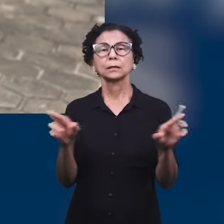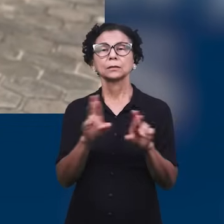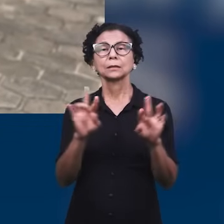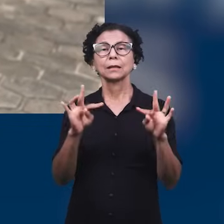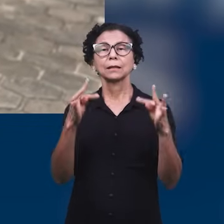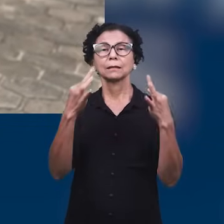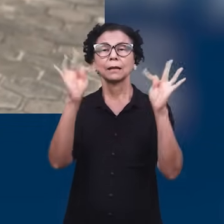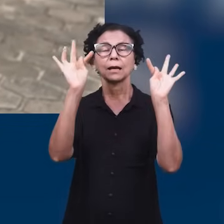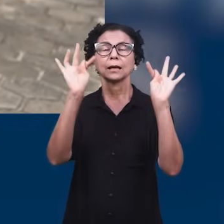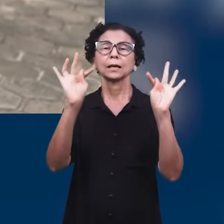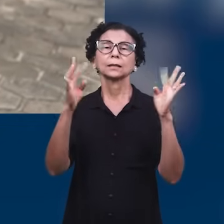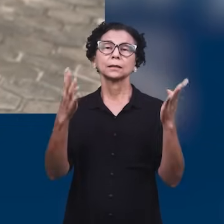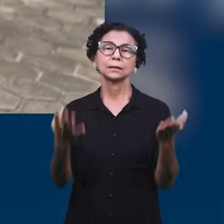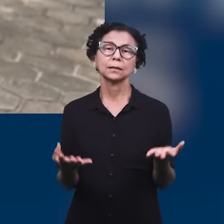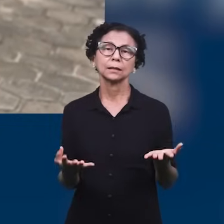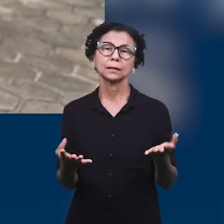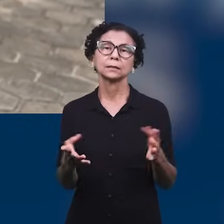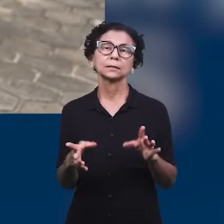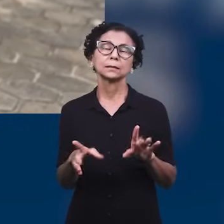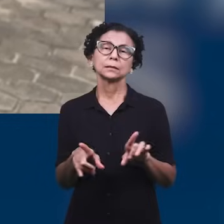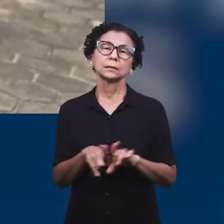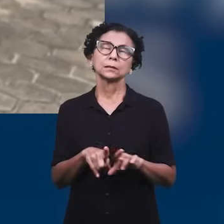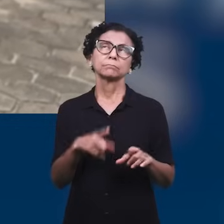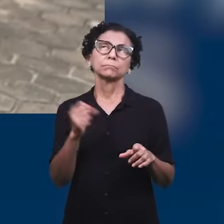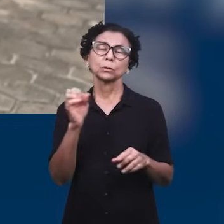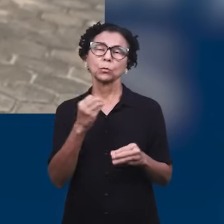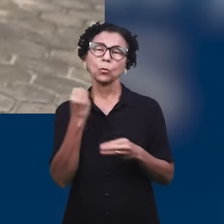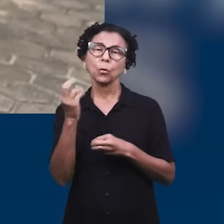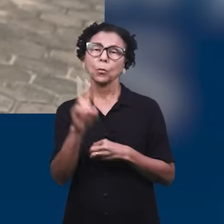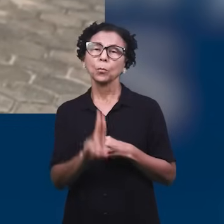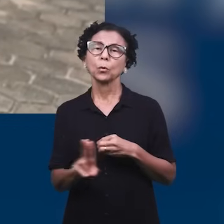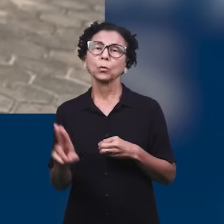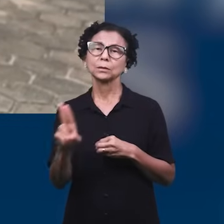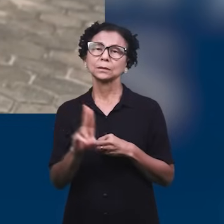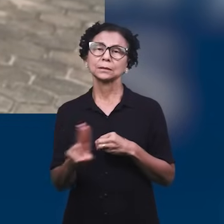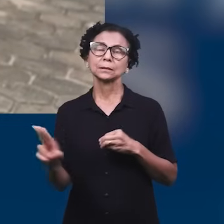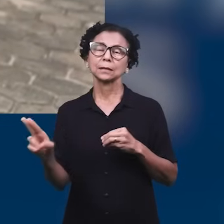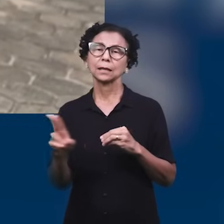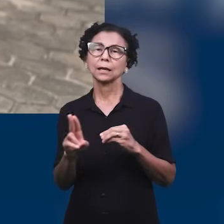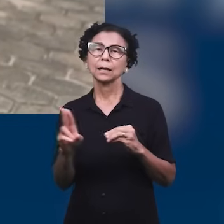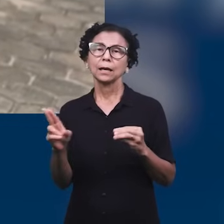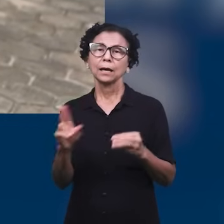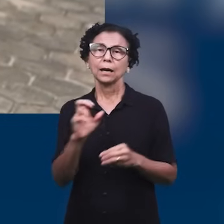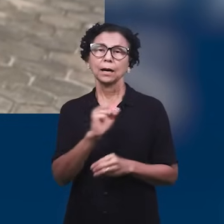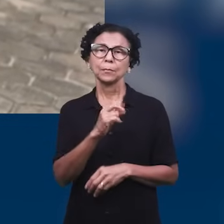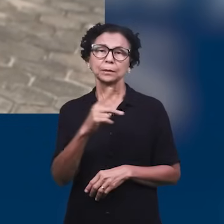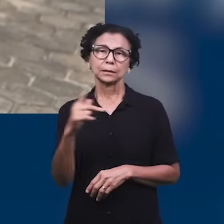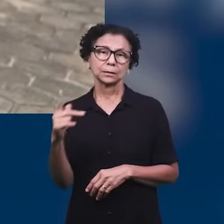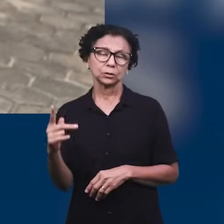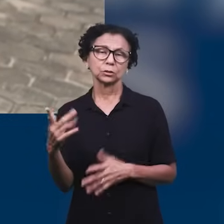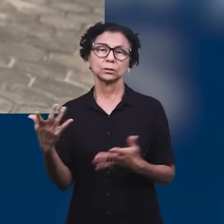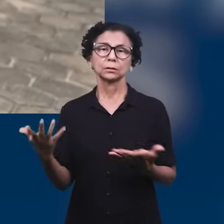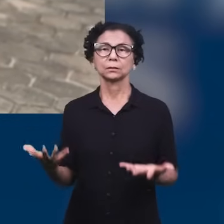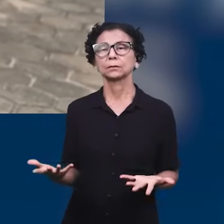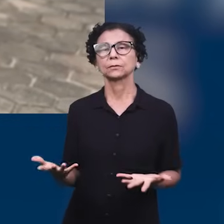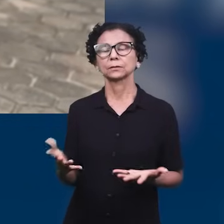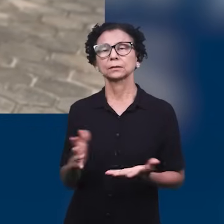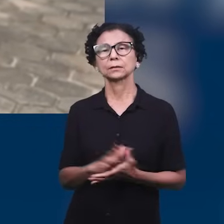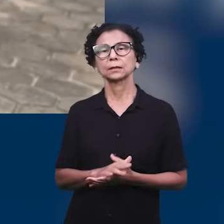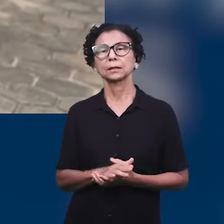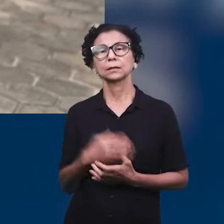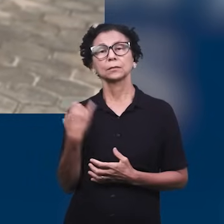relacionadas, inclusive a aplicativos e recursos que estão disponíveis para esses